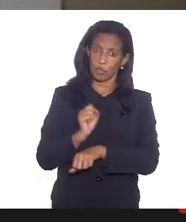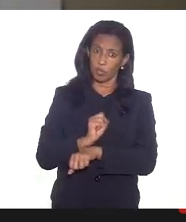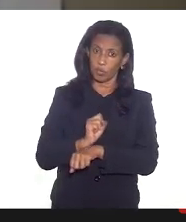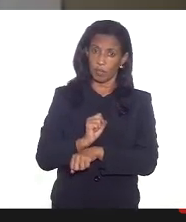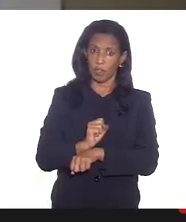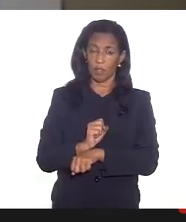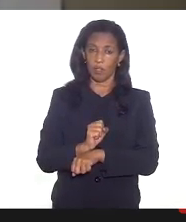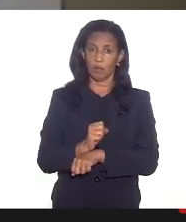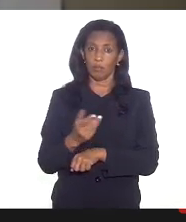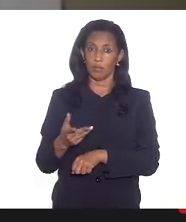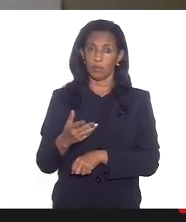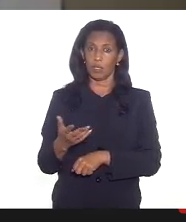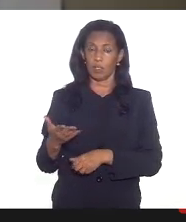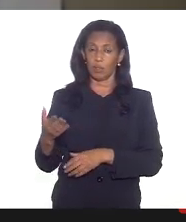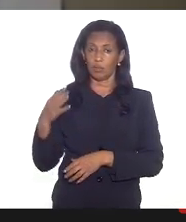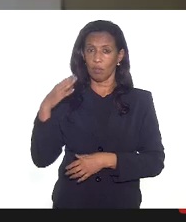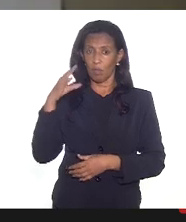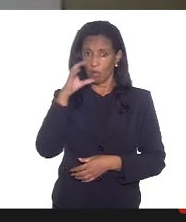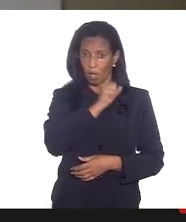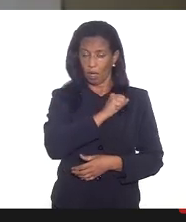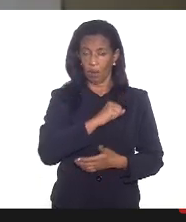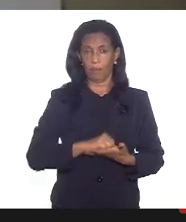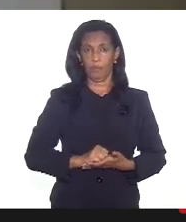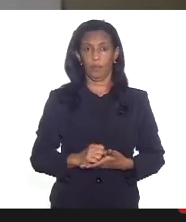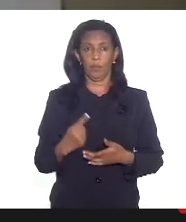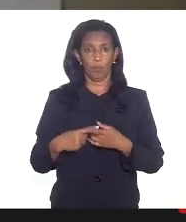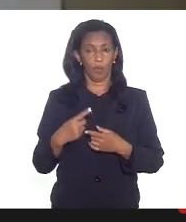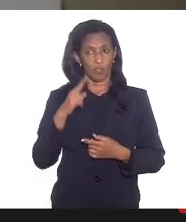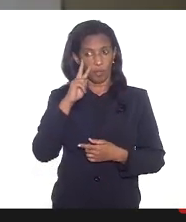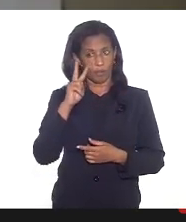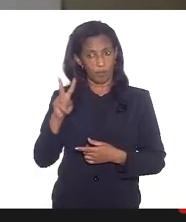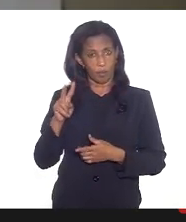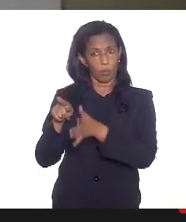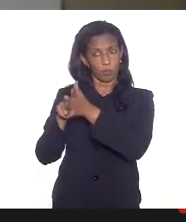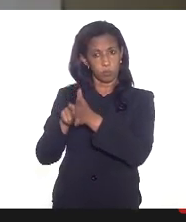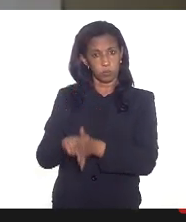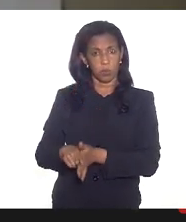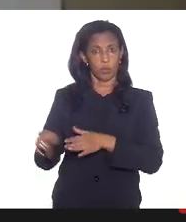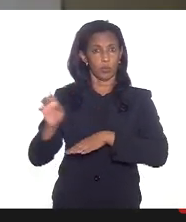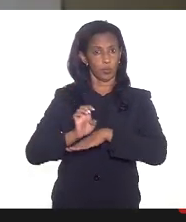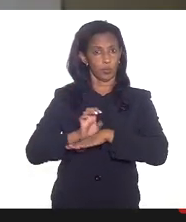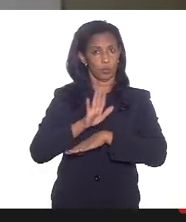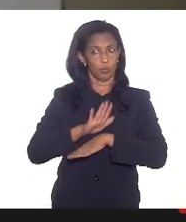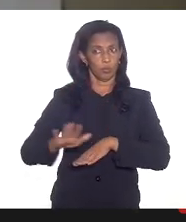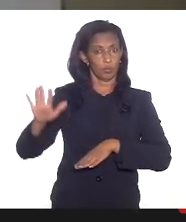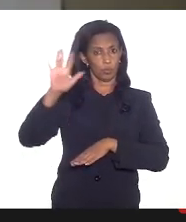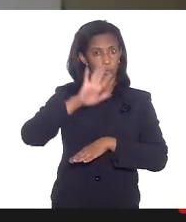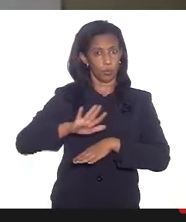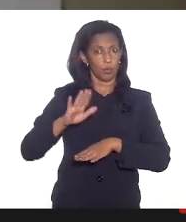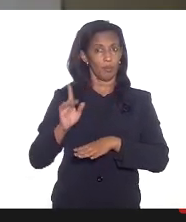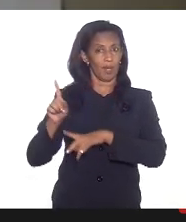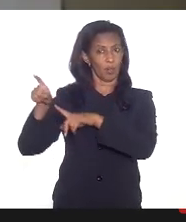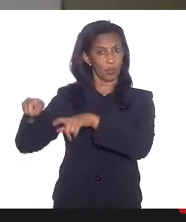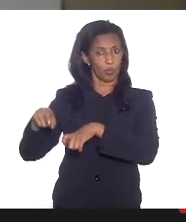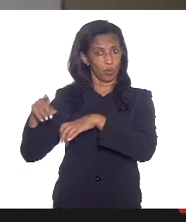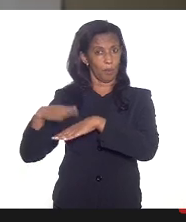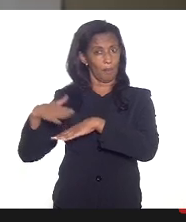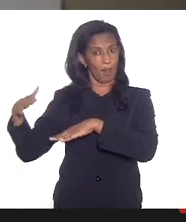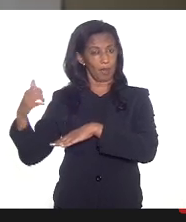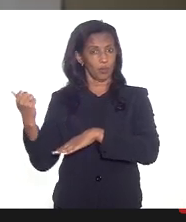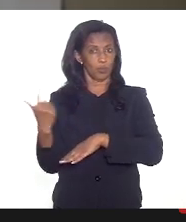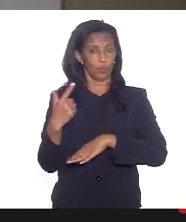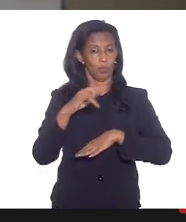isso saia com a maior celeridade possível porque verificamos no Estado todo mais no interior do que na